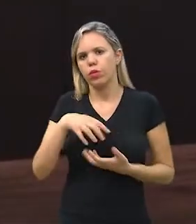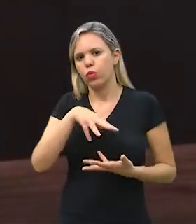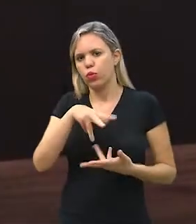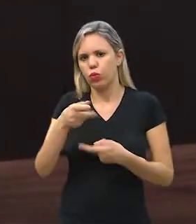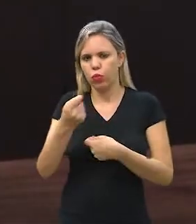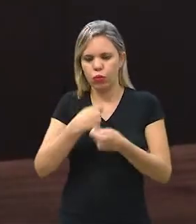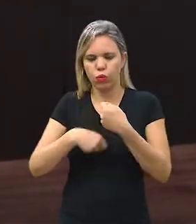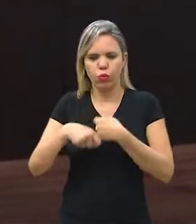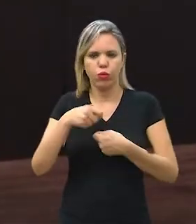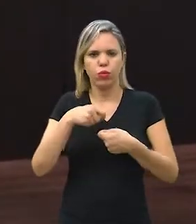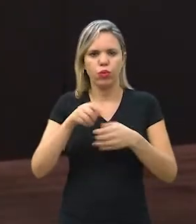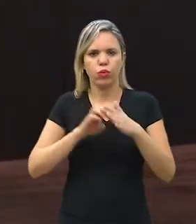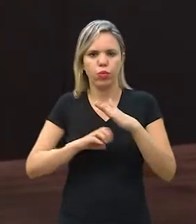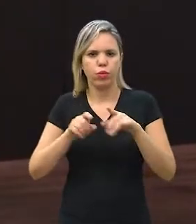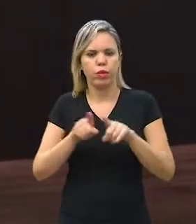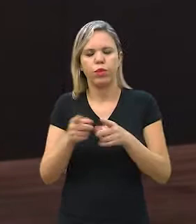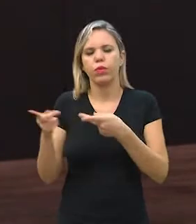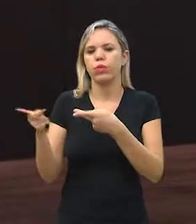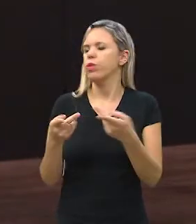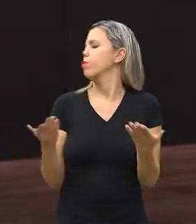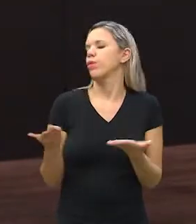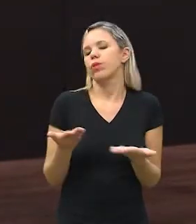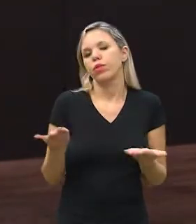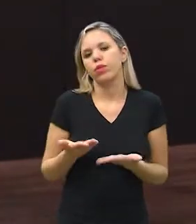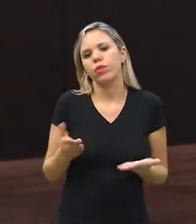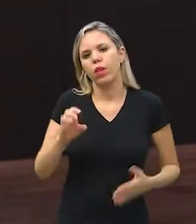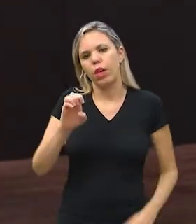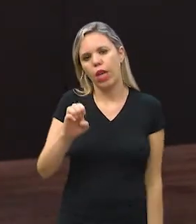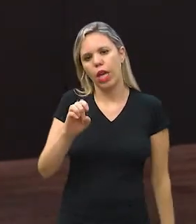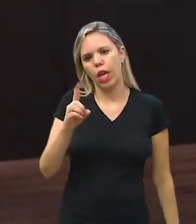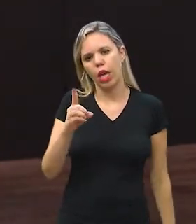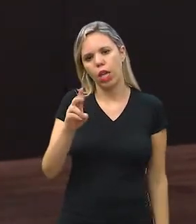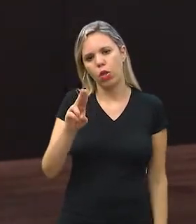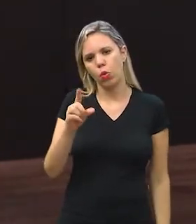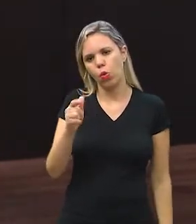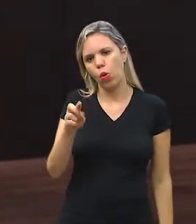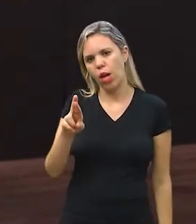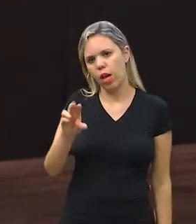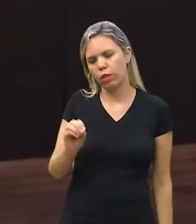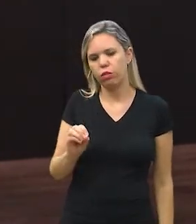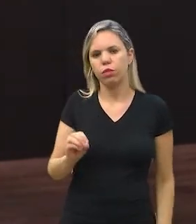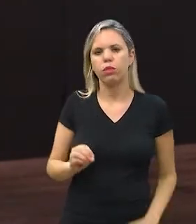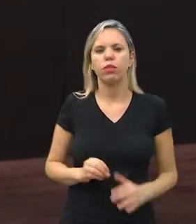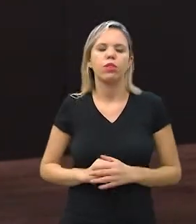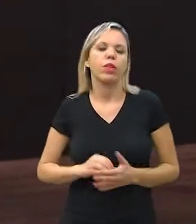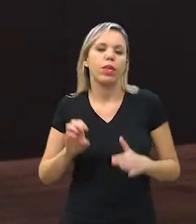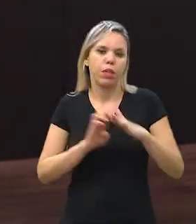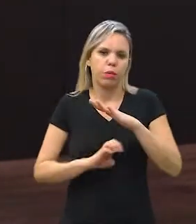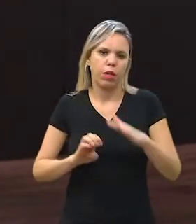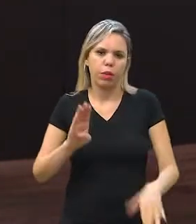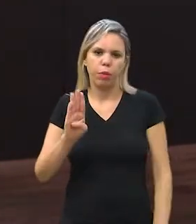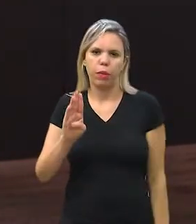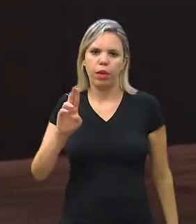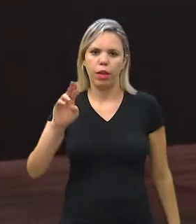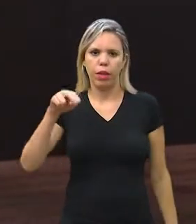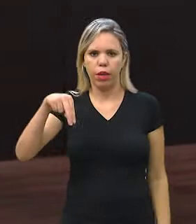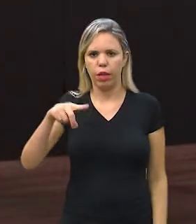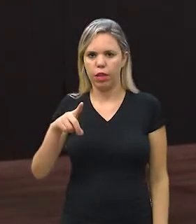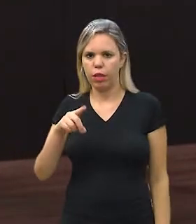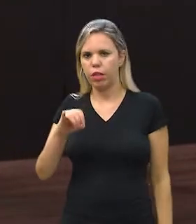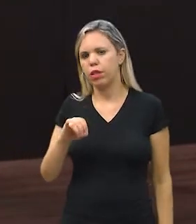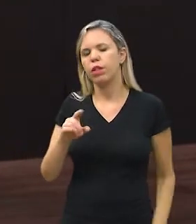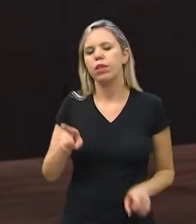dos negócios, nosso convidado agora é o Eduardo Santana, do BNI, que é